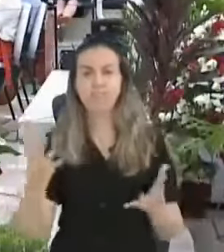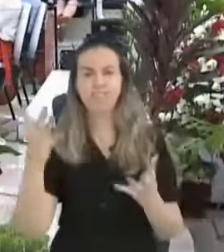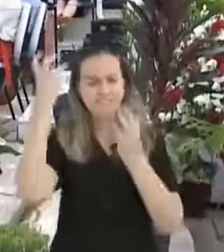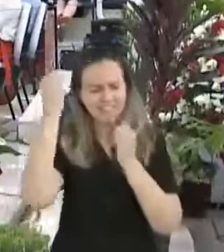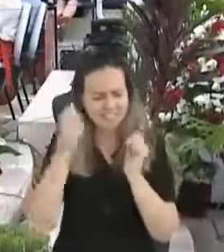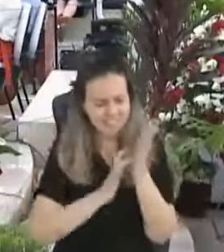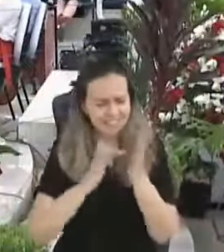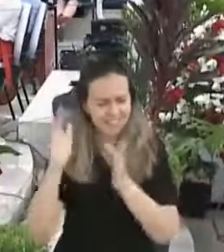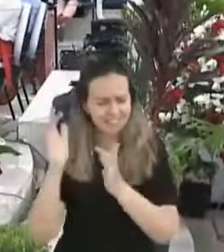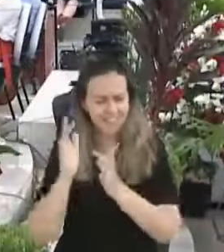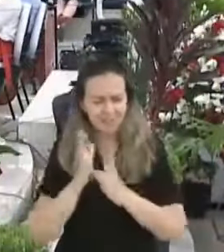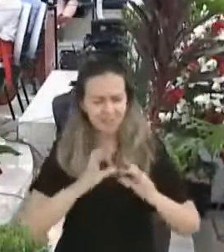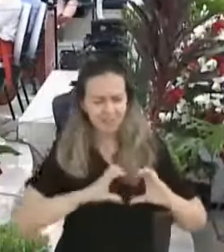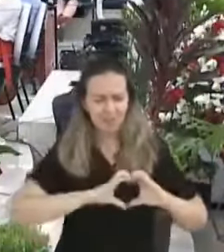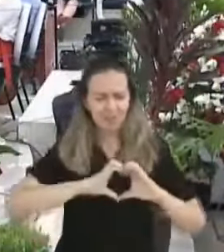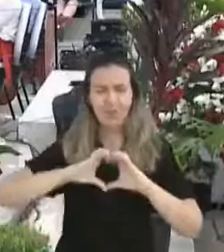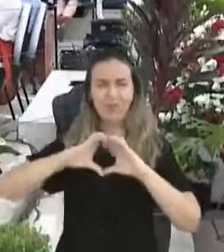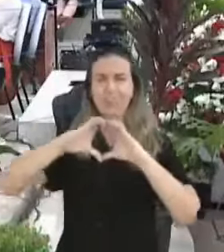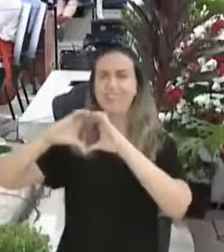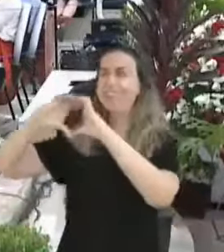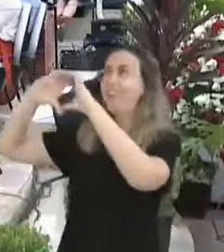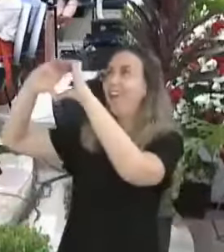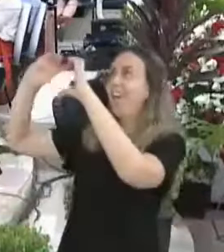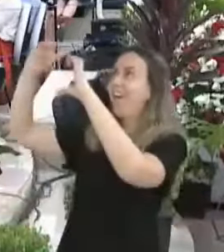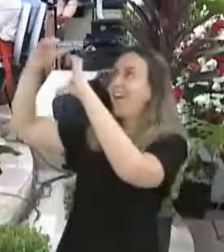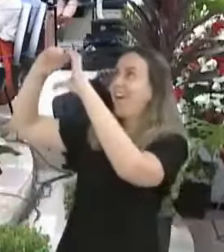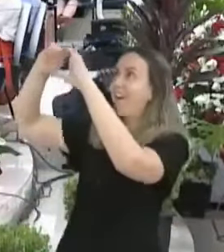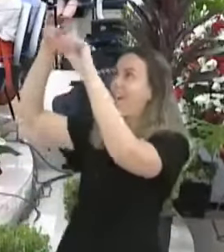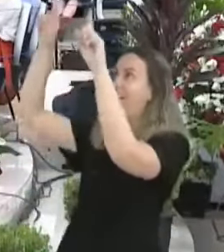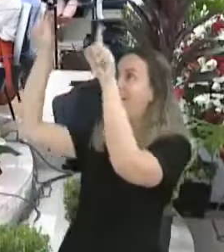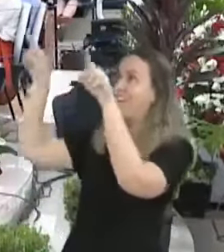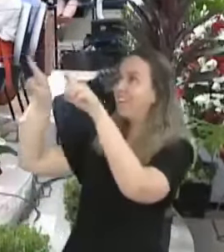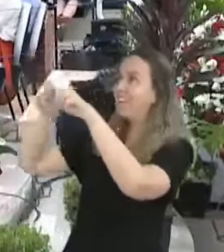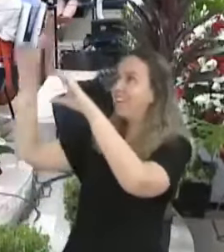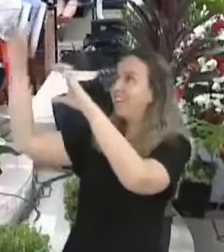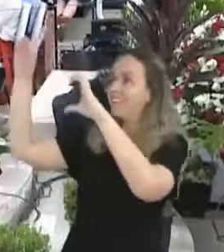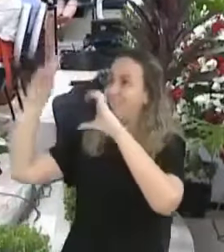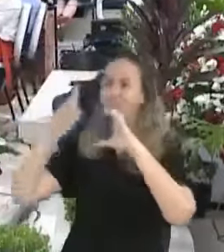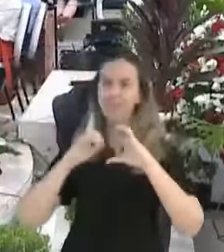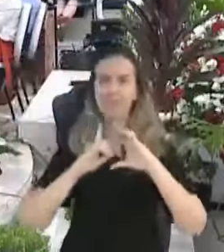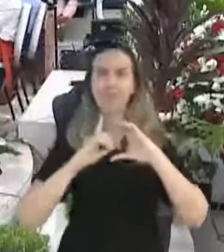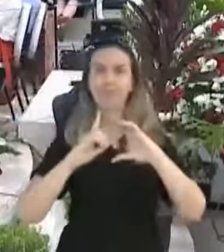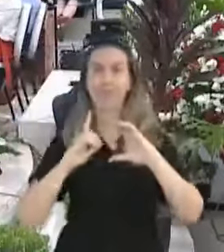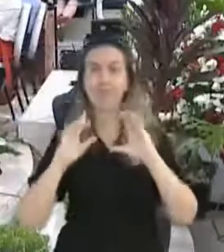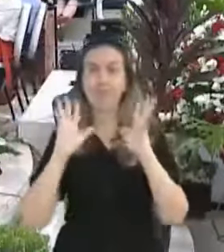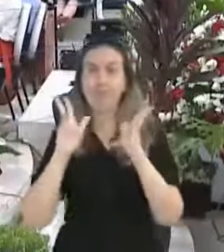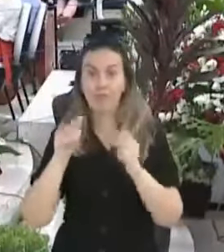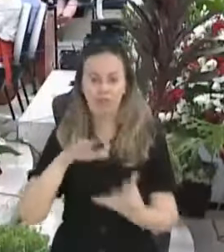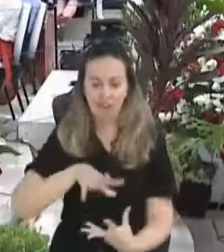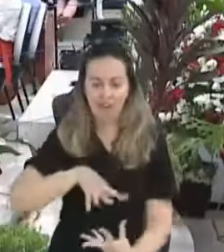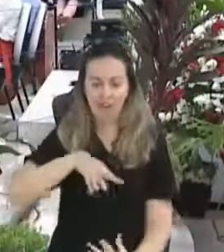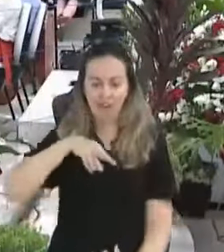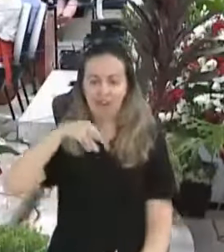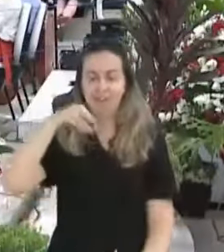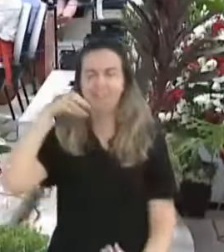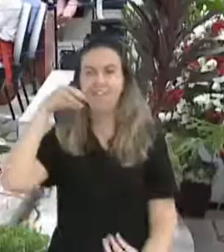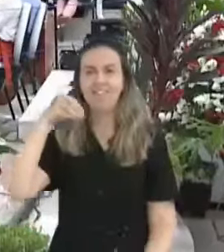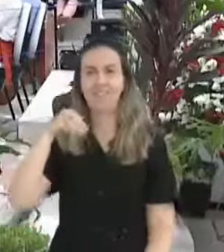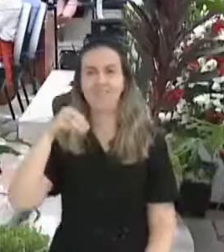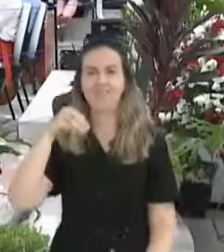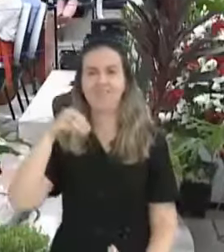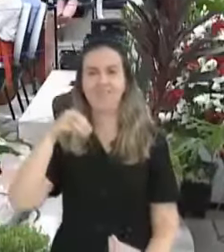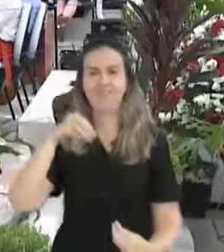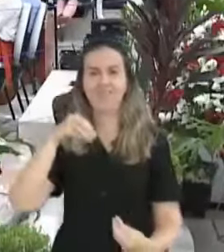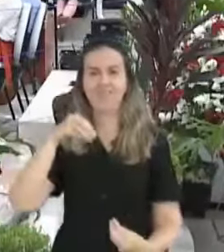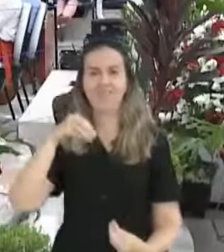de todo o vosso coração e de toda a vossa alma, rasgai o vosso coração